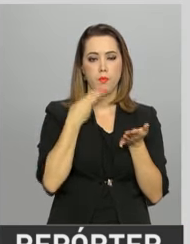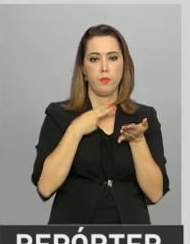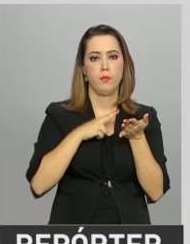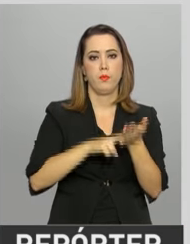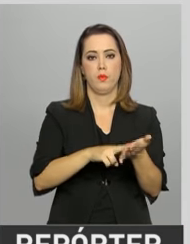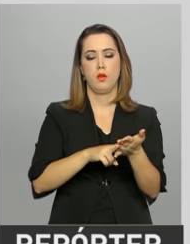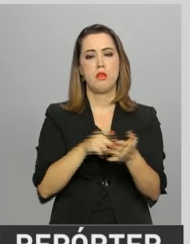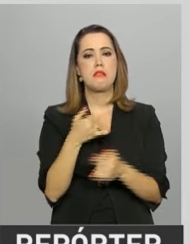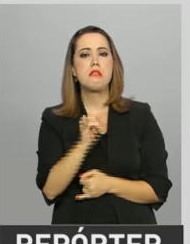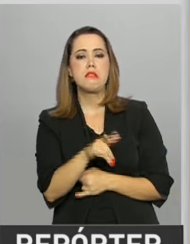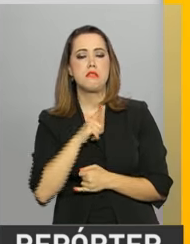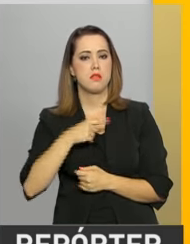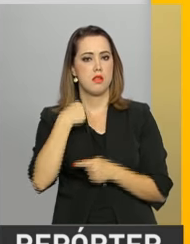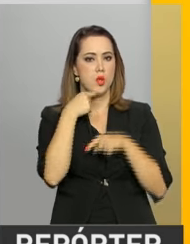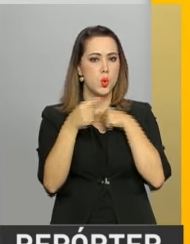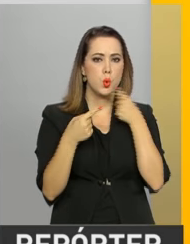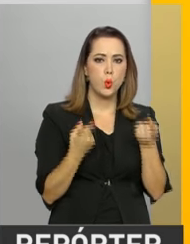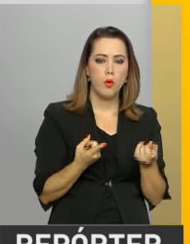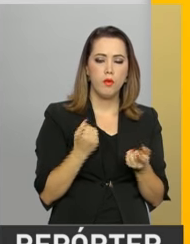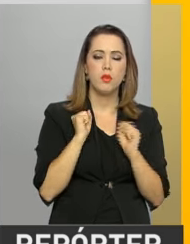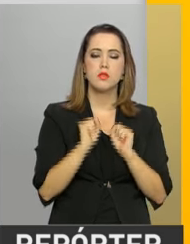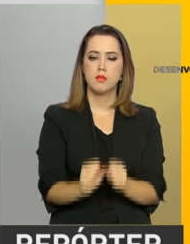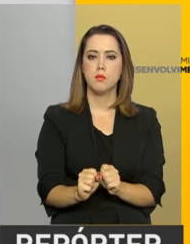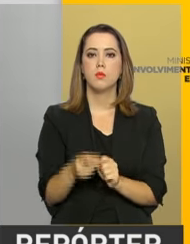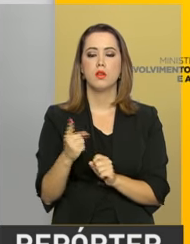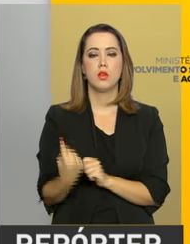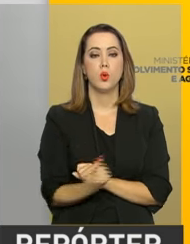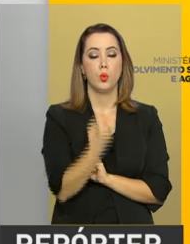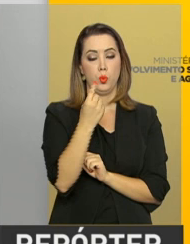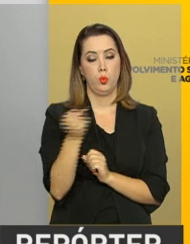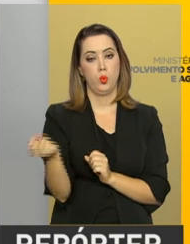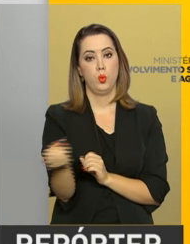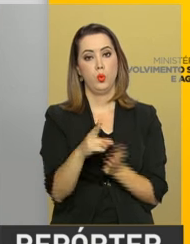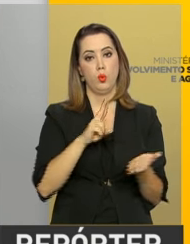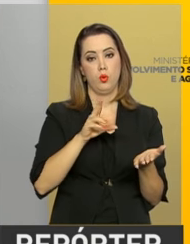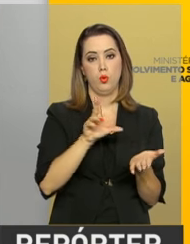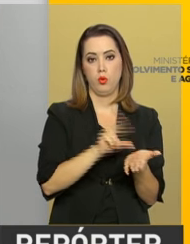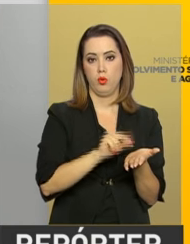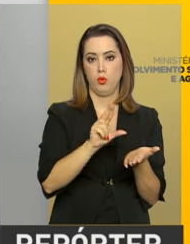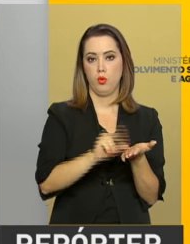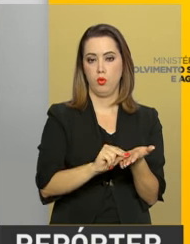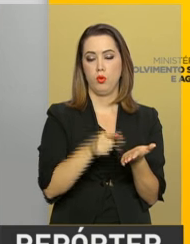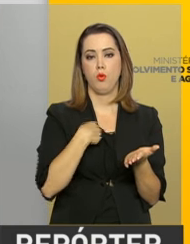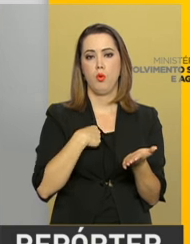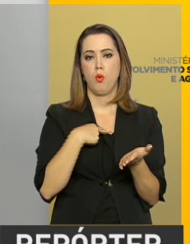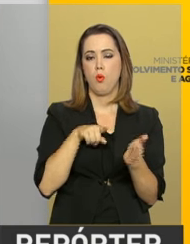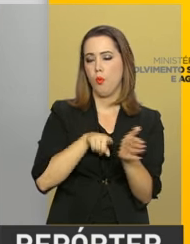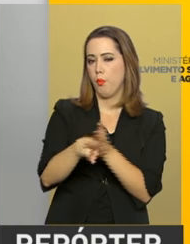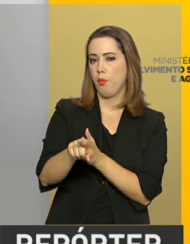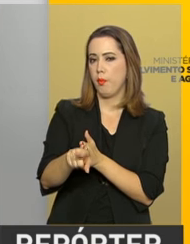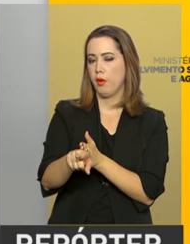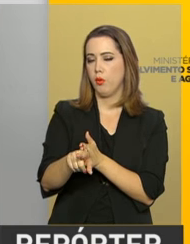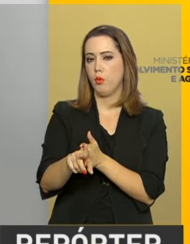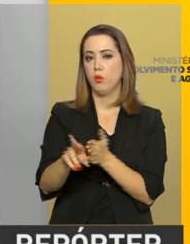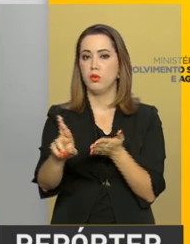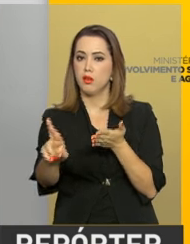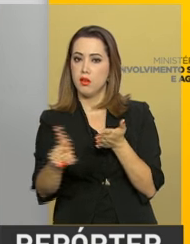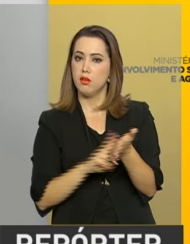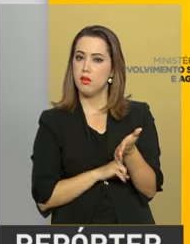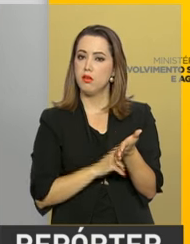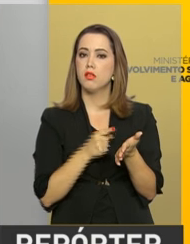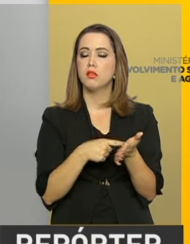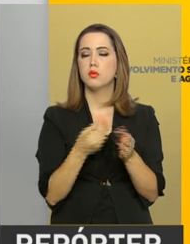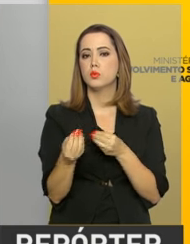quem tem dúvidas o INSS lançou um novo aplicativo com perguntas e respostas sobre a revisão de